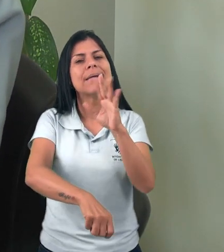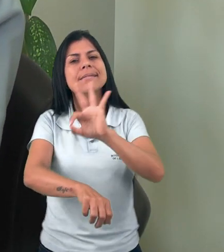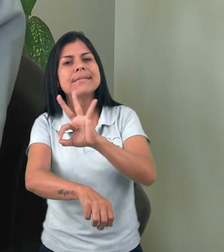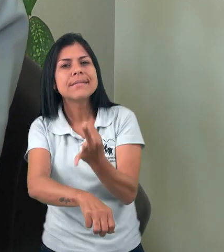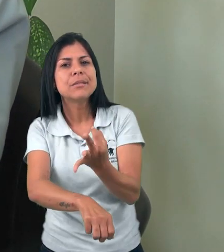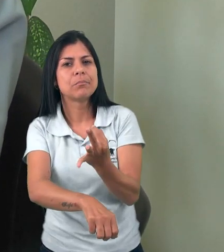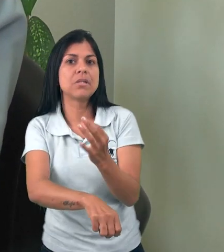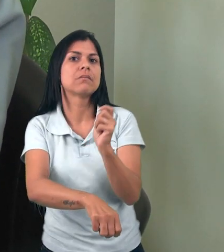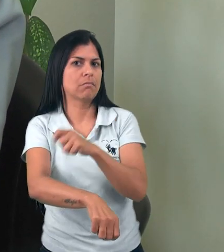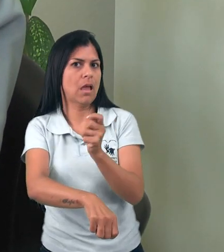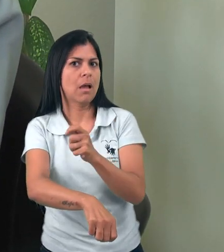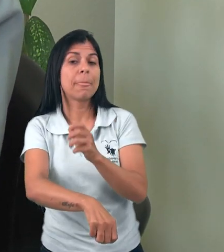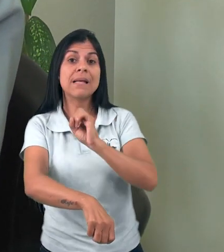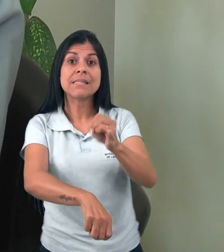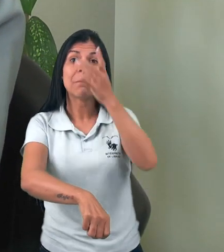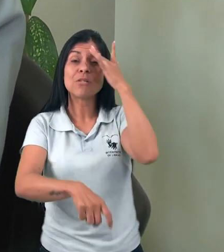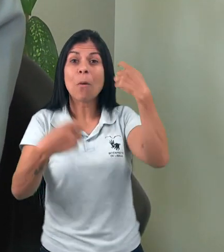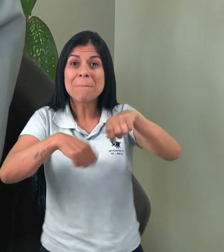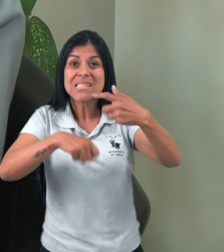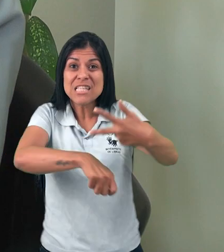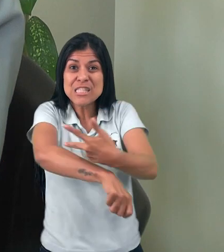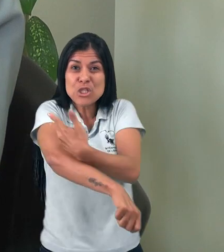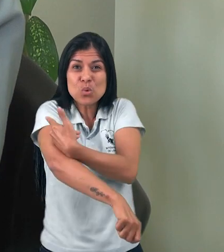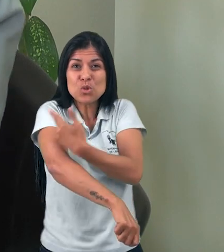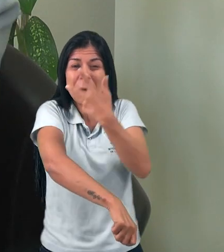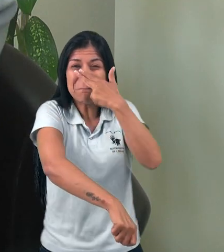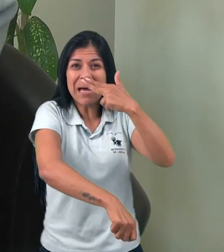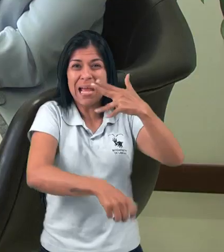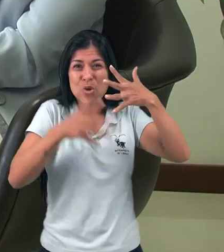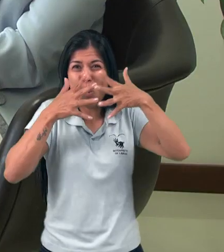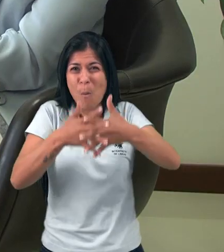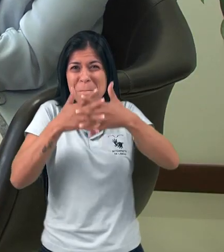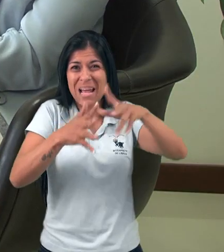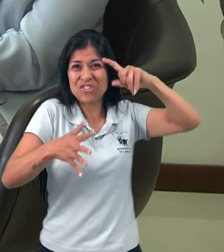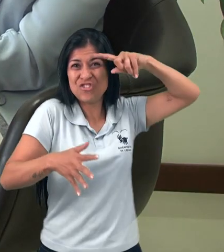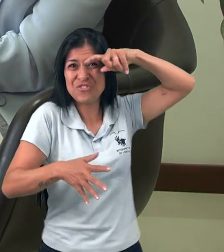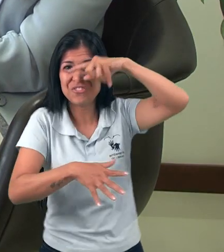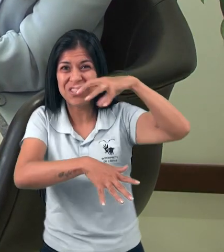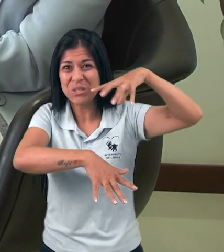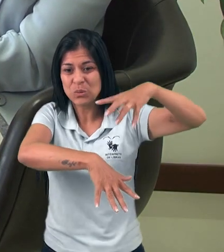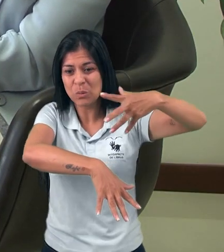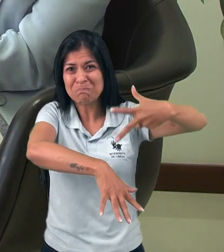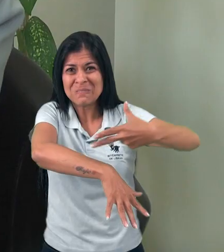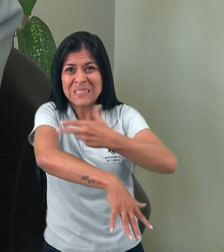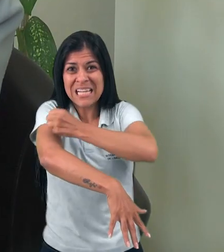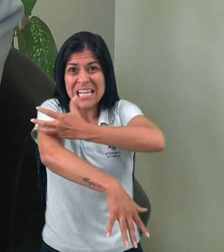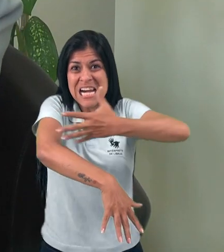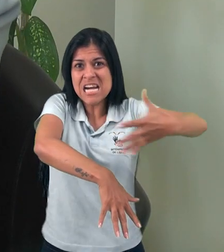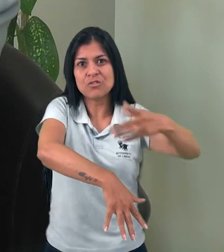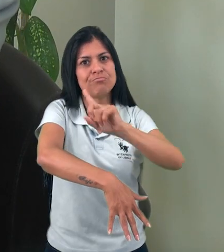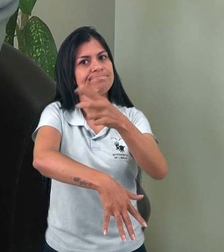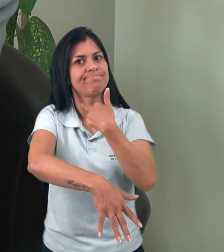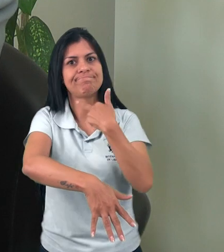pequenos retalhos ou pequenos enxertos. Os pacientes que necessitam de cirurgias mais complexas ou que não apresentam condições clínicas